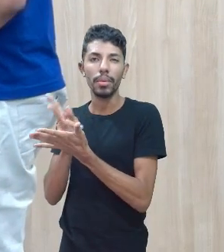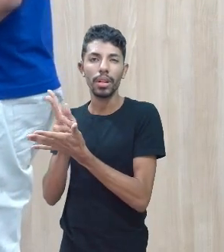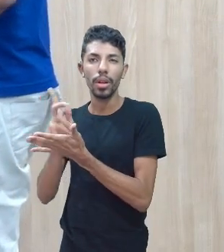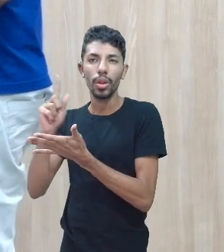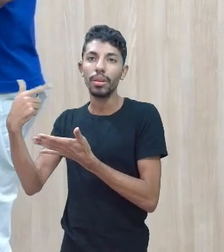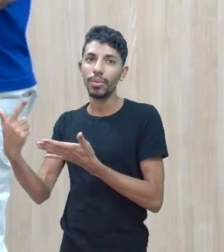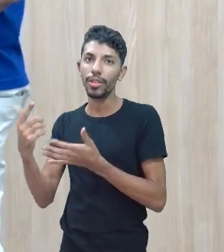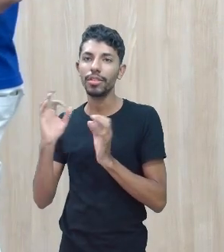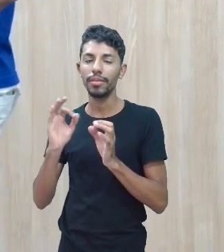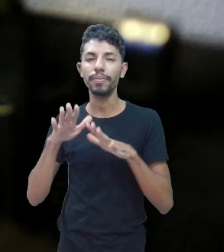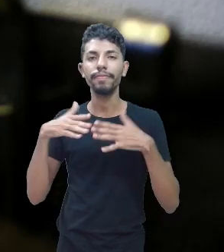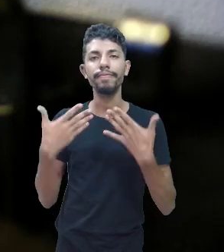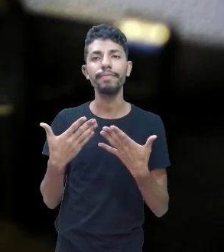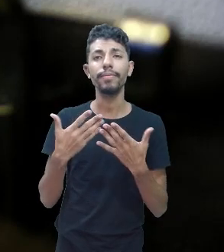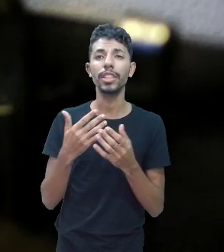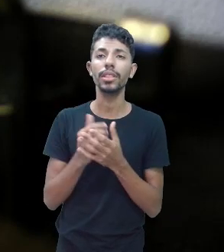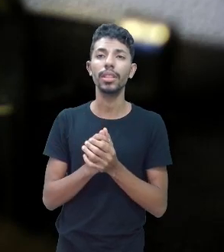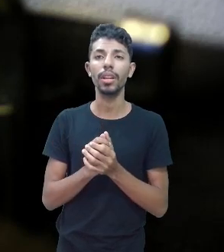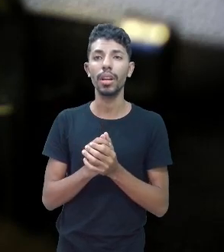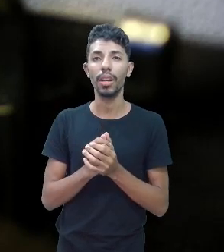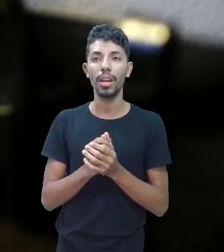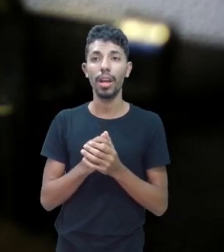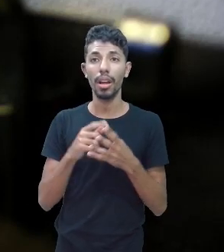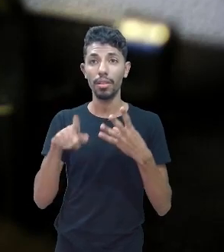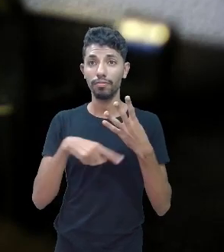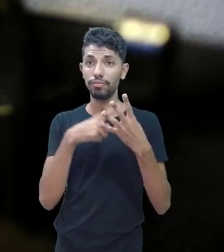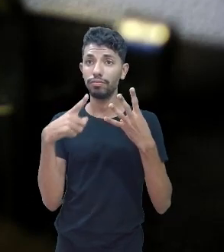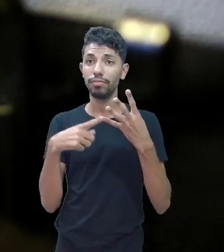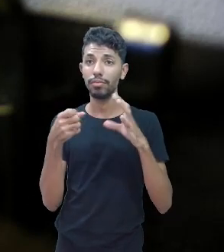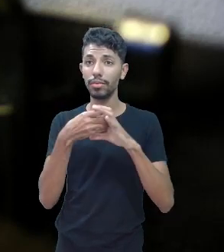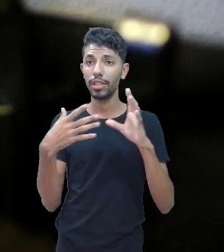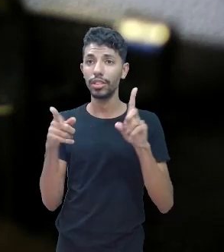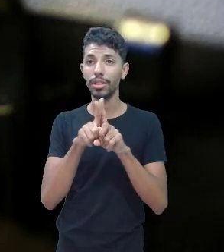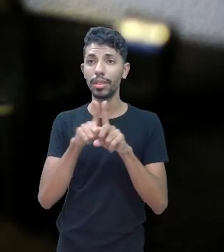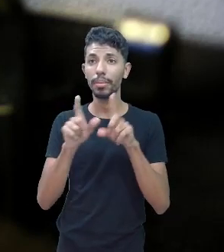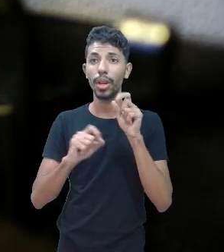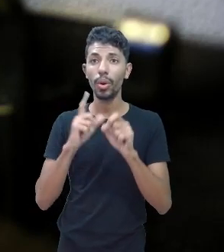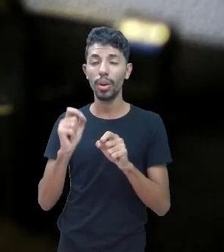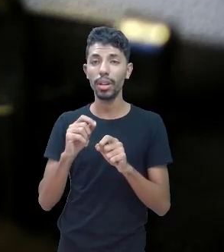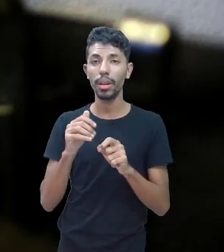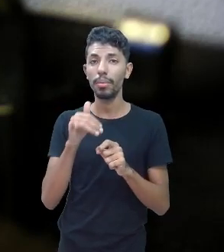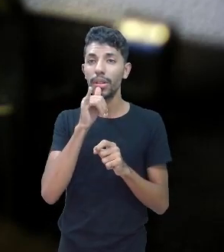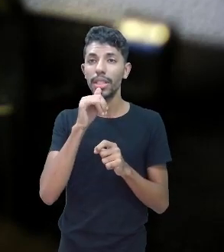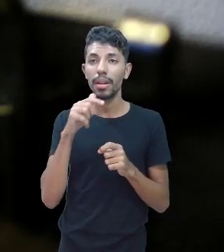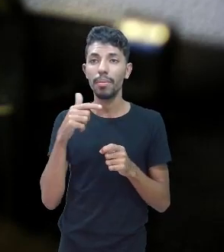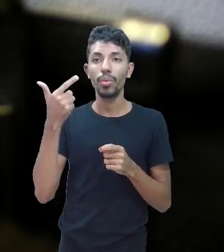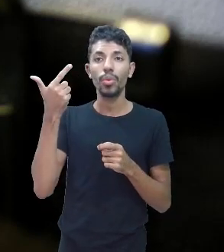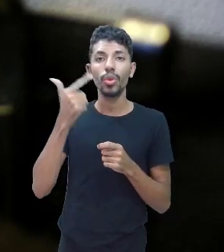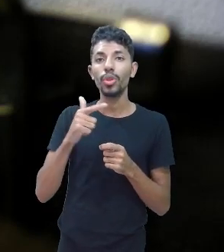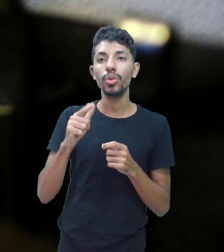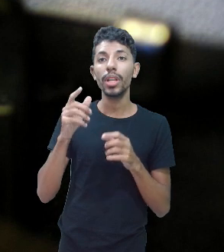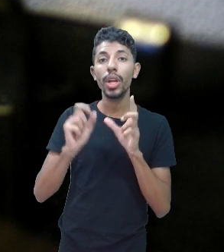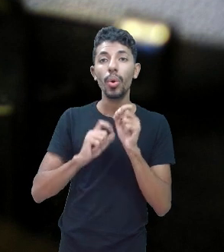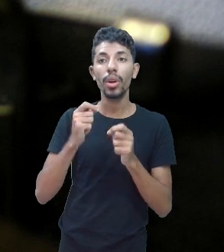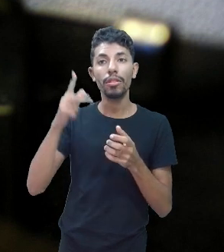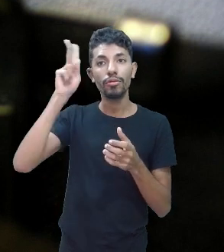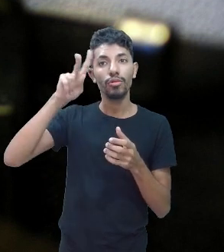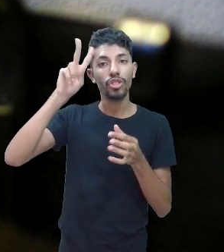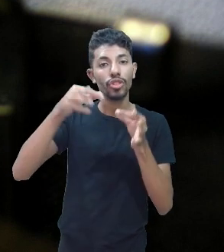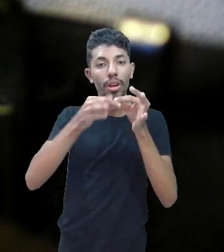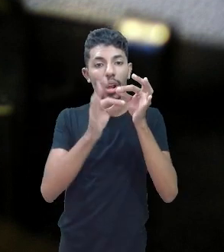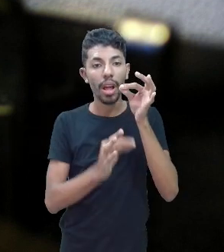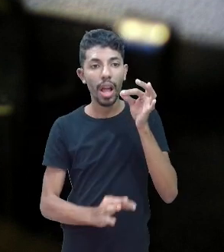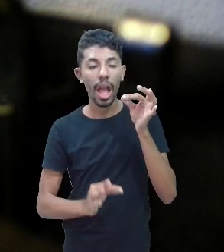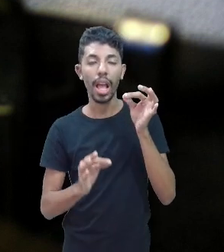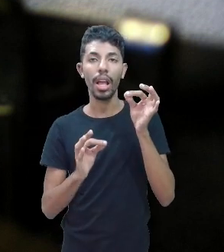conto, a próxima característica aqui dele é que sem enredo secundário. Como é um conto e ele acaba ali,